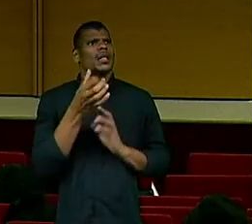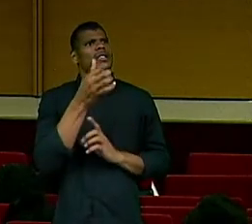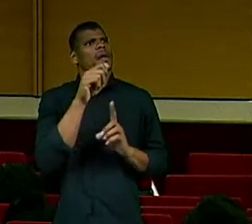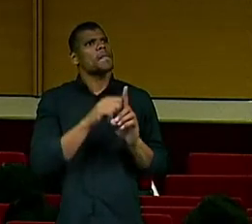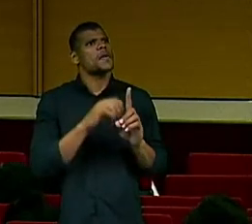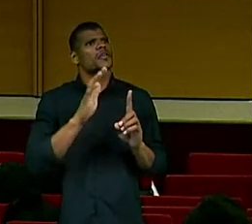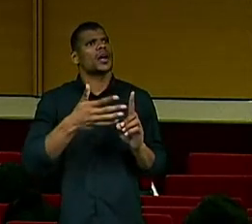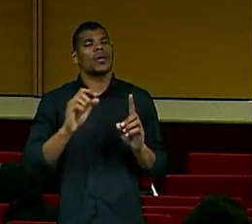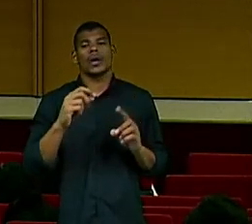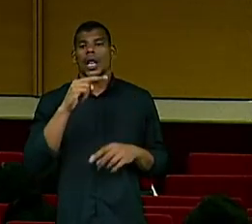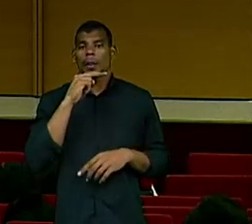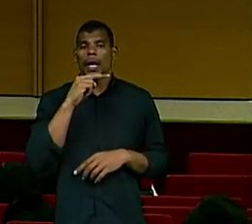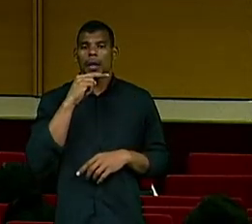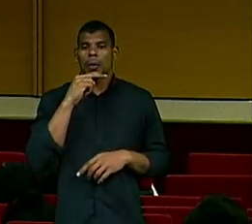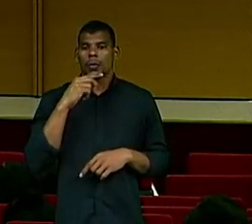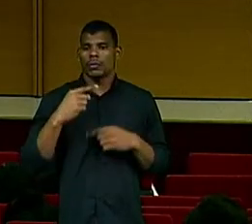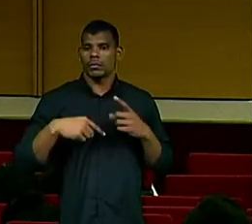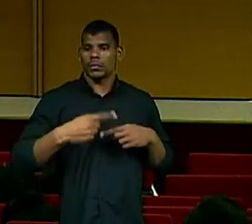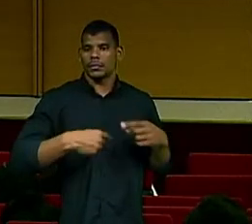então